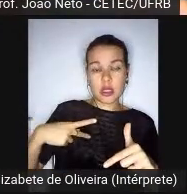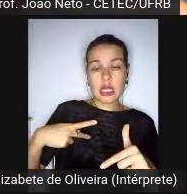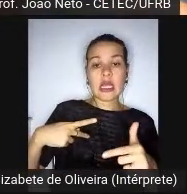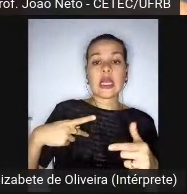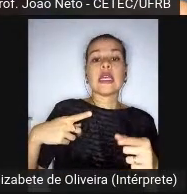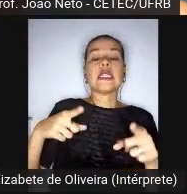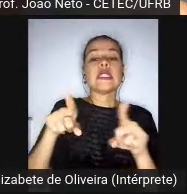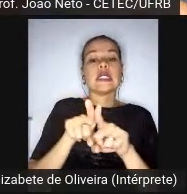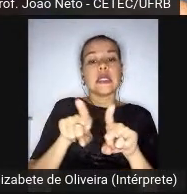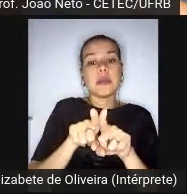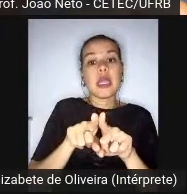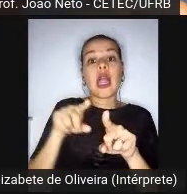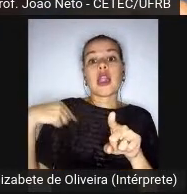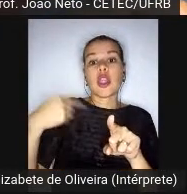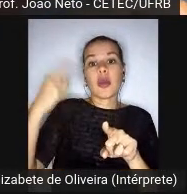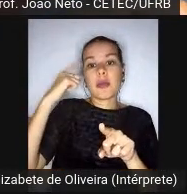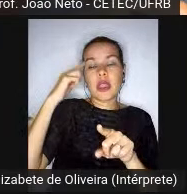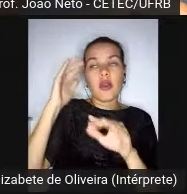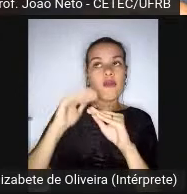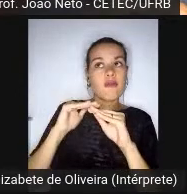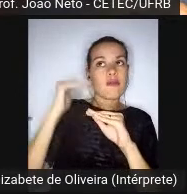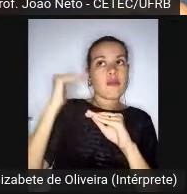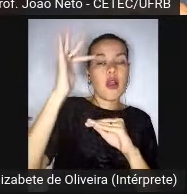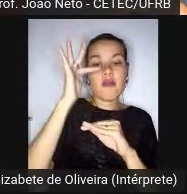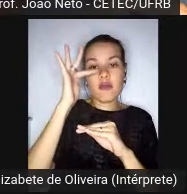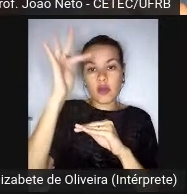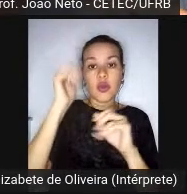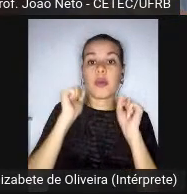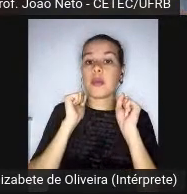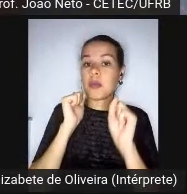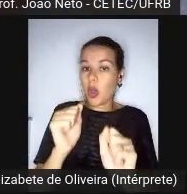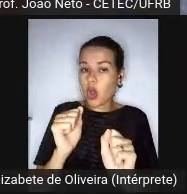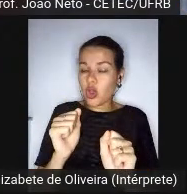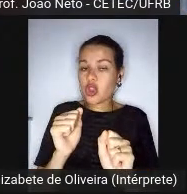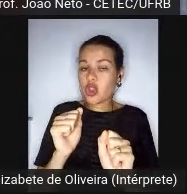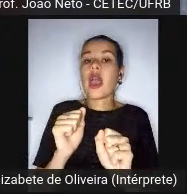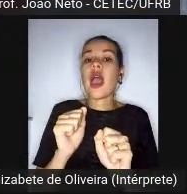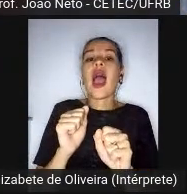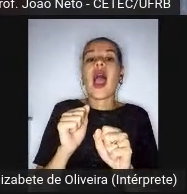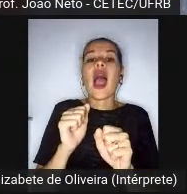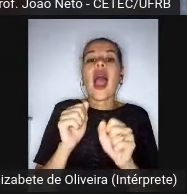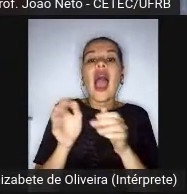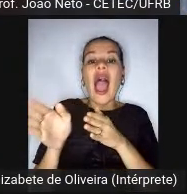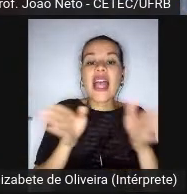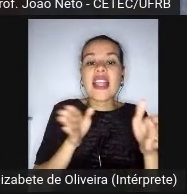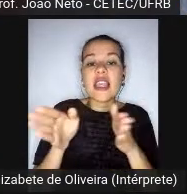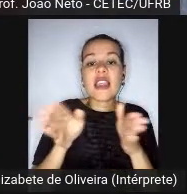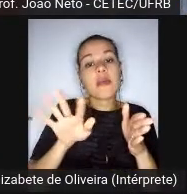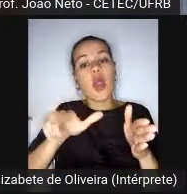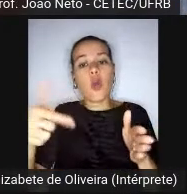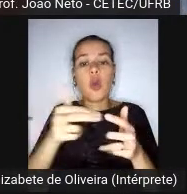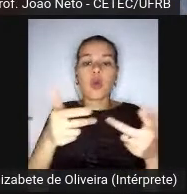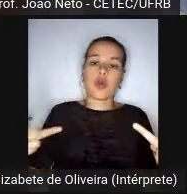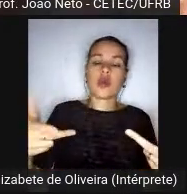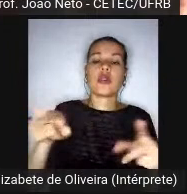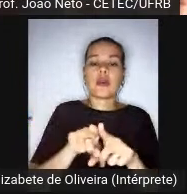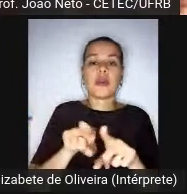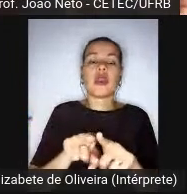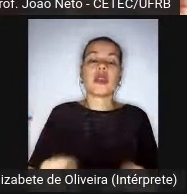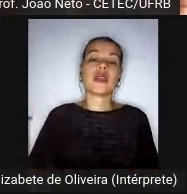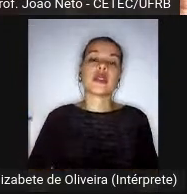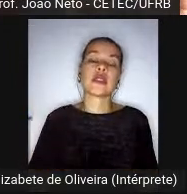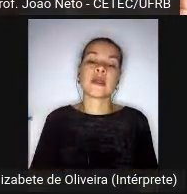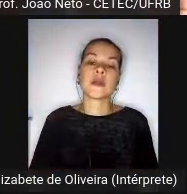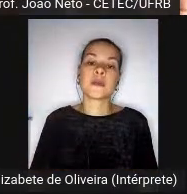fazer com que essa aplicação seja acessível observa em que é o que é interessante é que